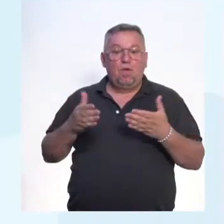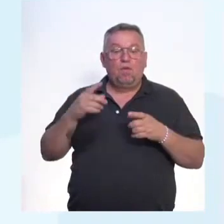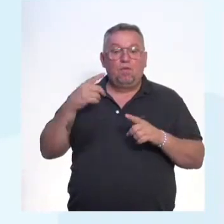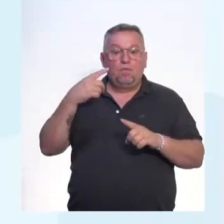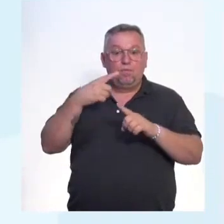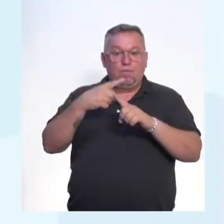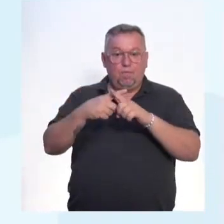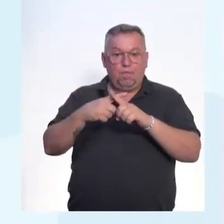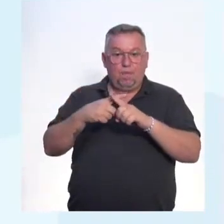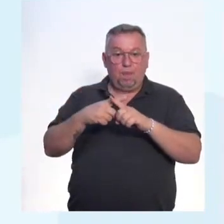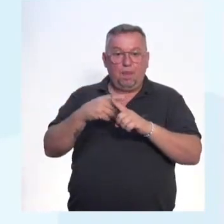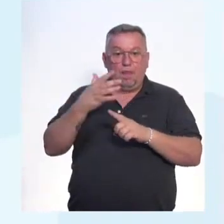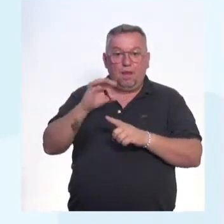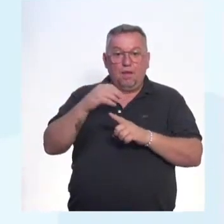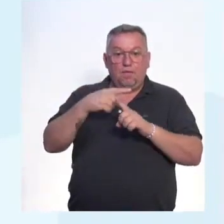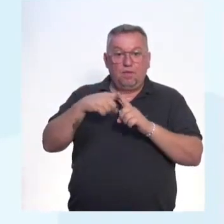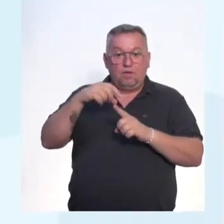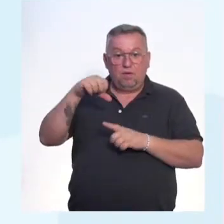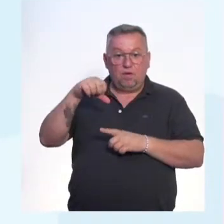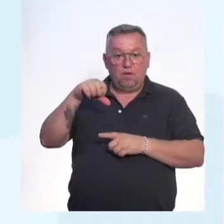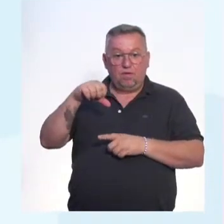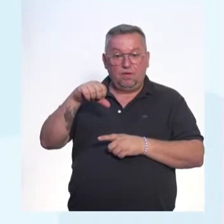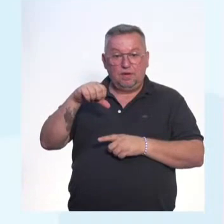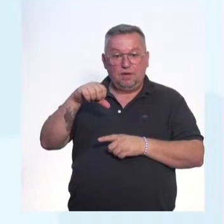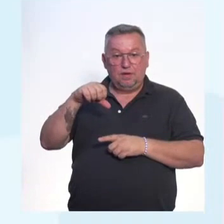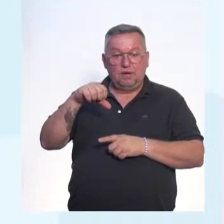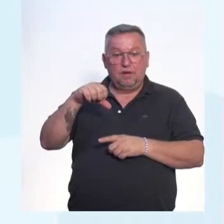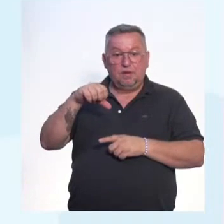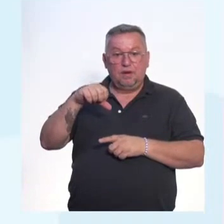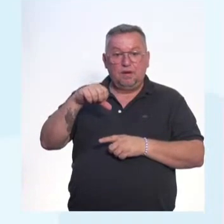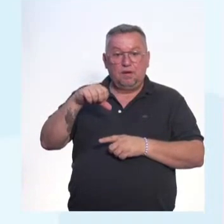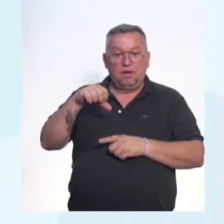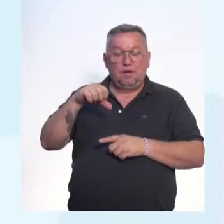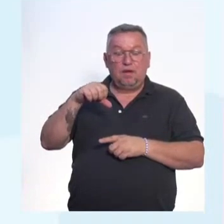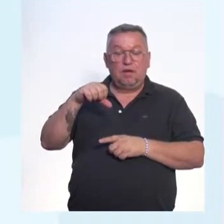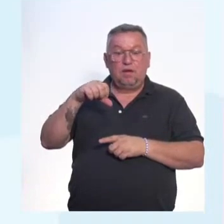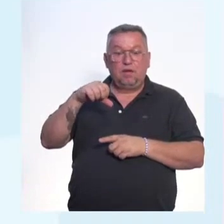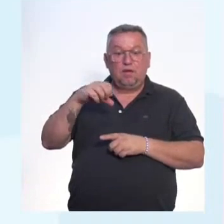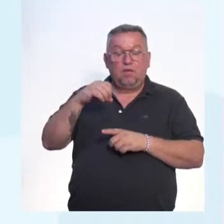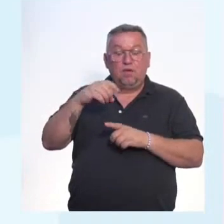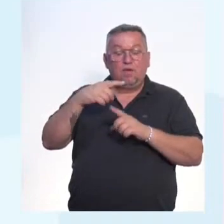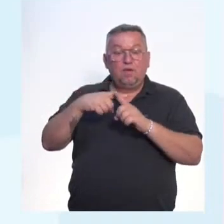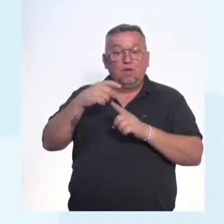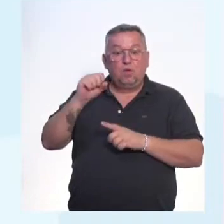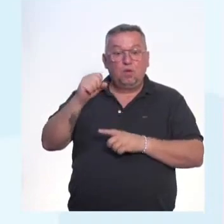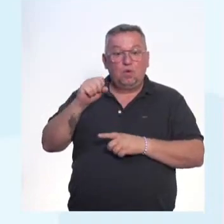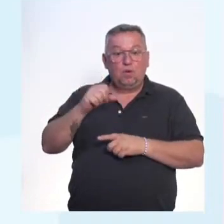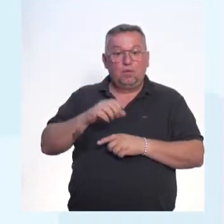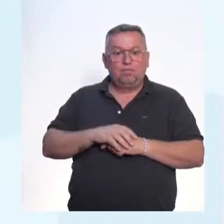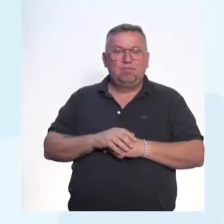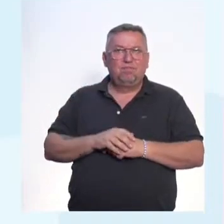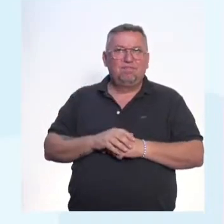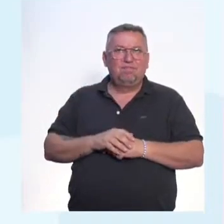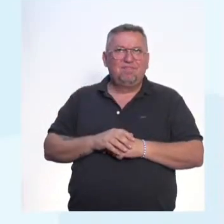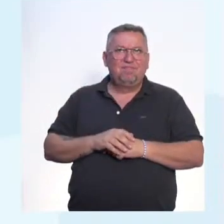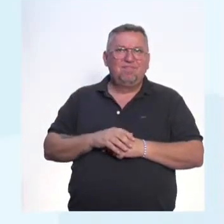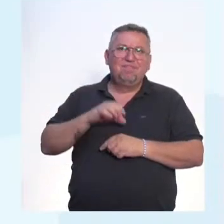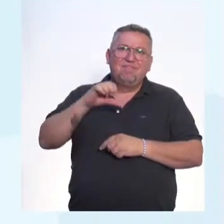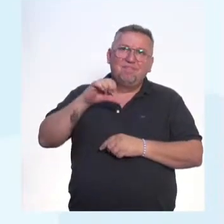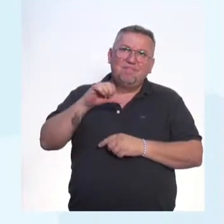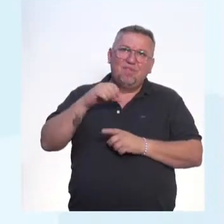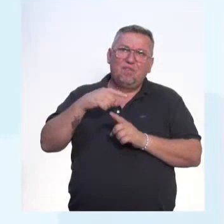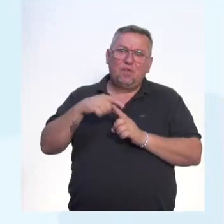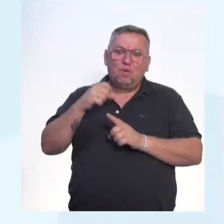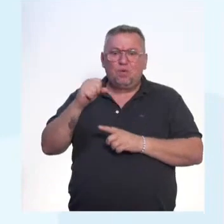multiplicar. 10 vezes 9, 90. 90 vezes 8, vou pensar em 9